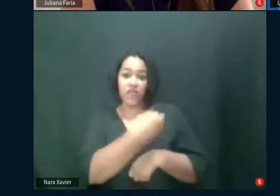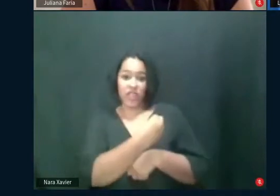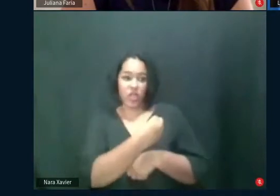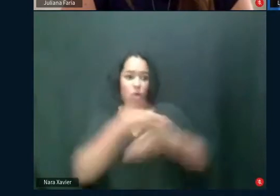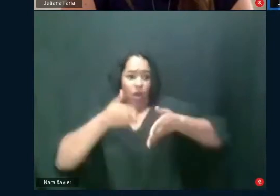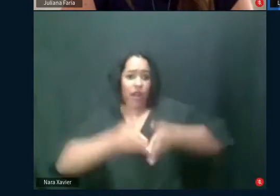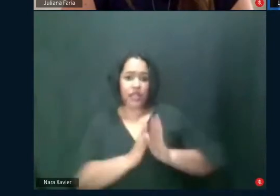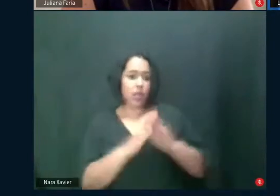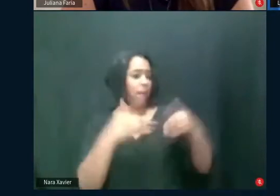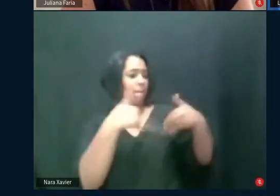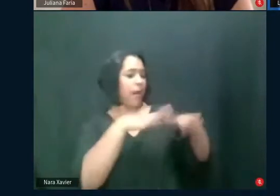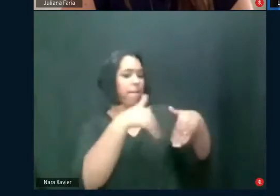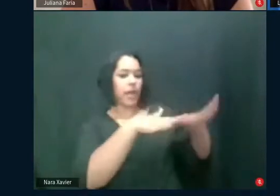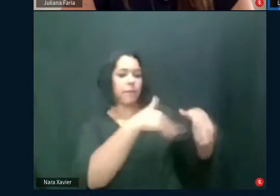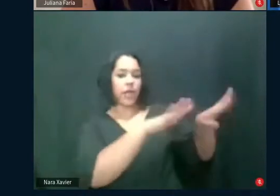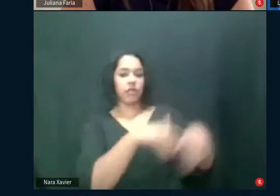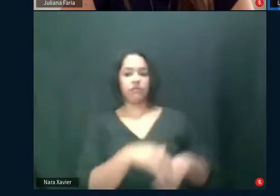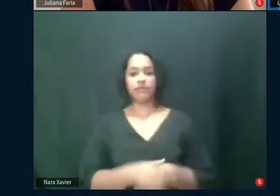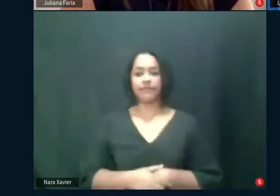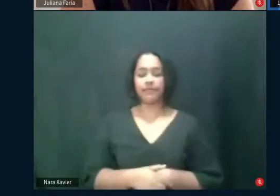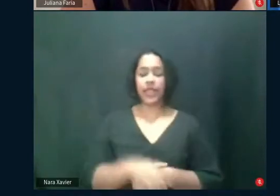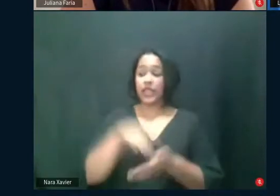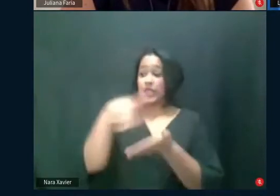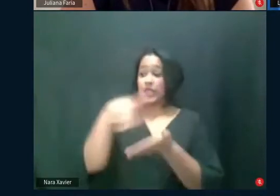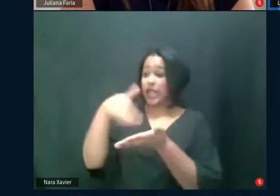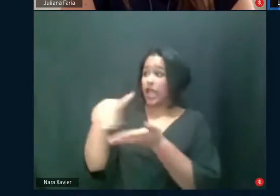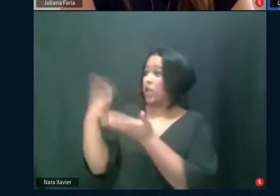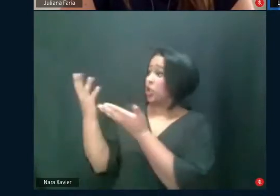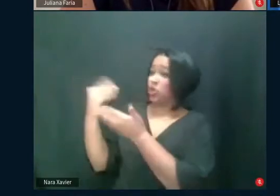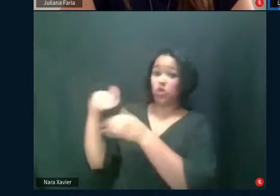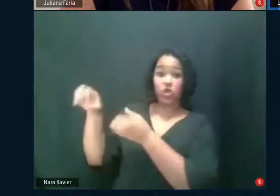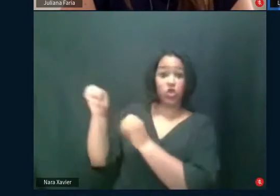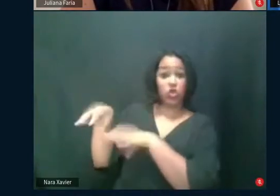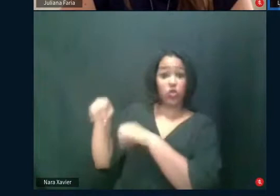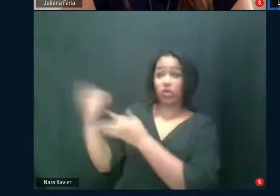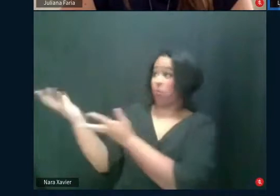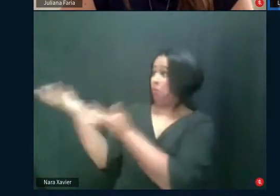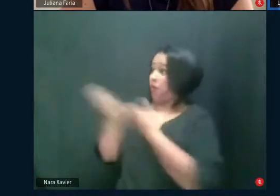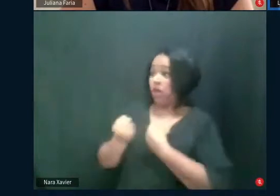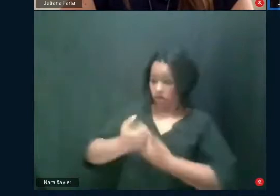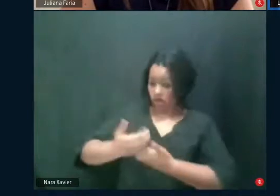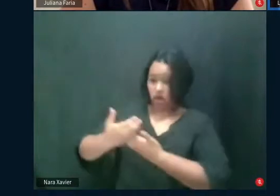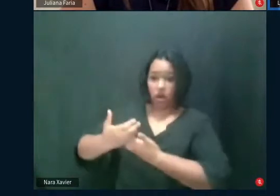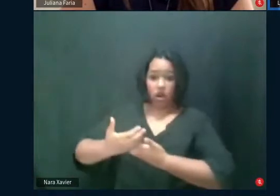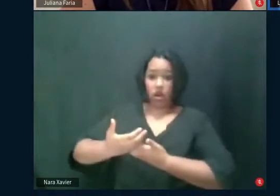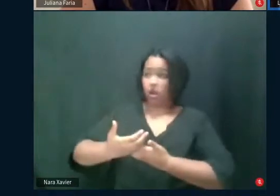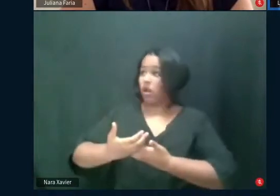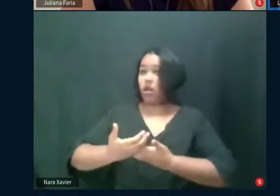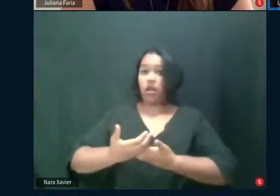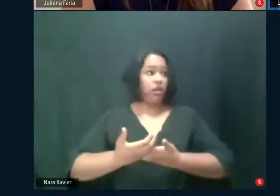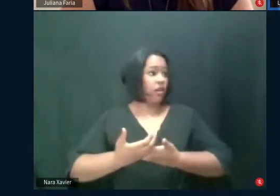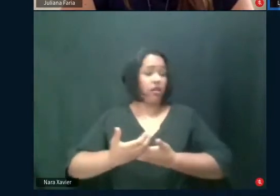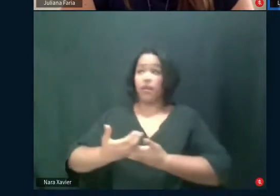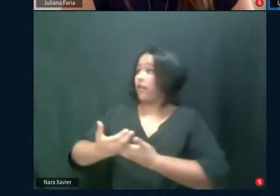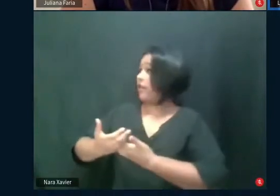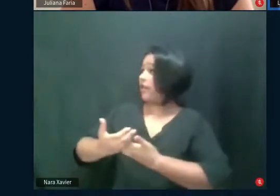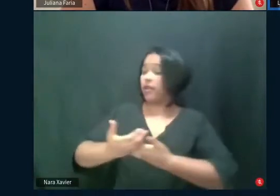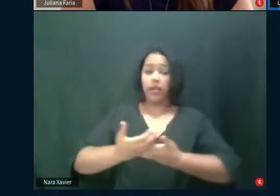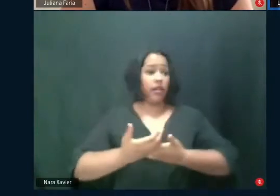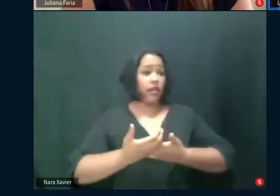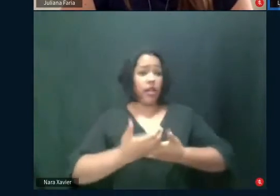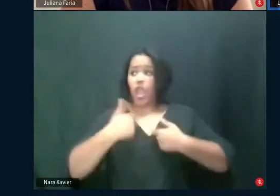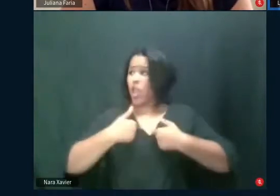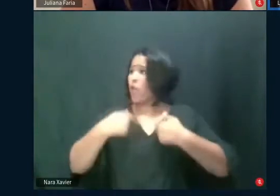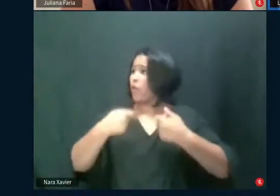de Educação. Então, o CAES é um filho adotivo da Secretaria de Educação, não fui eu que criei o CAES. Eu sou obrigada a manter